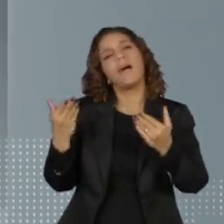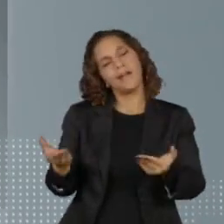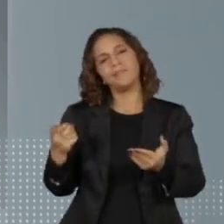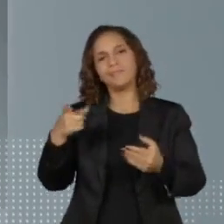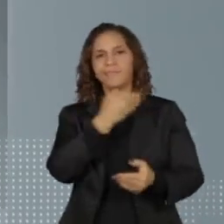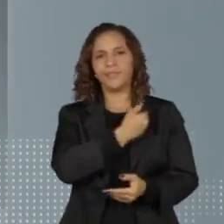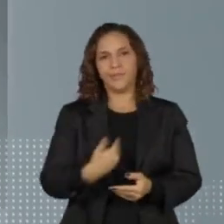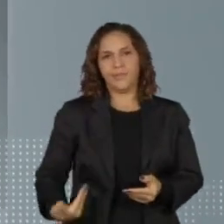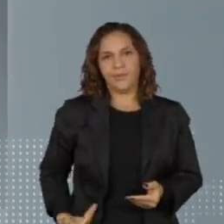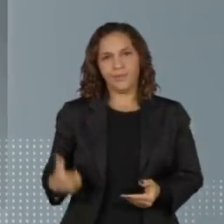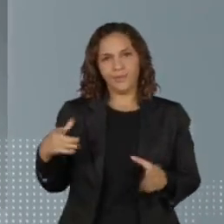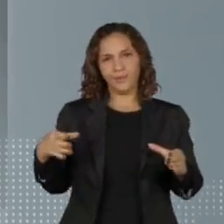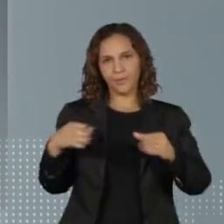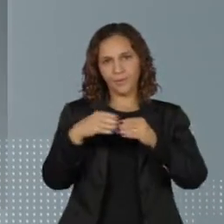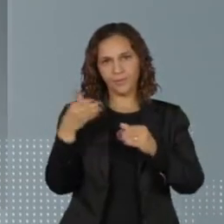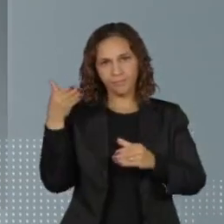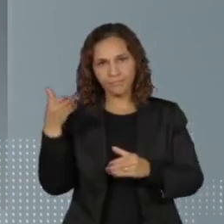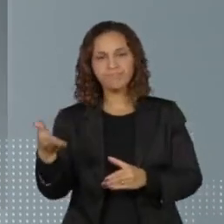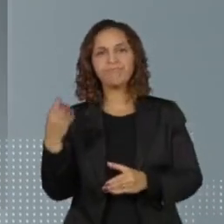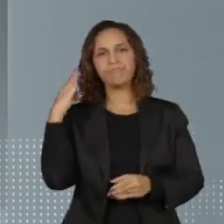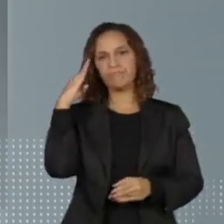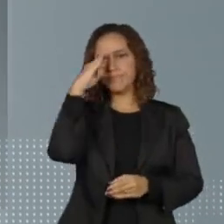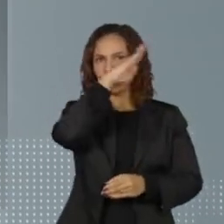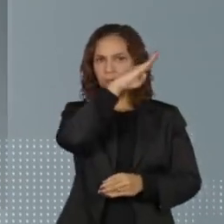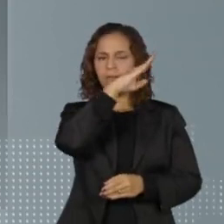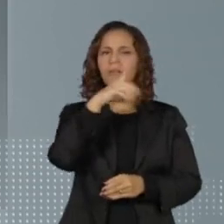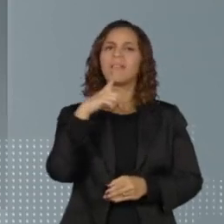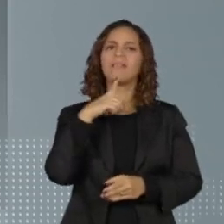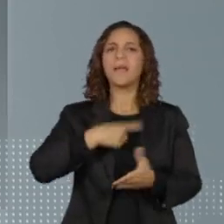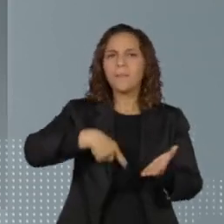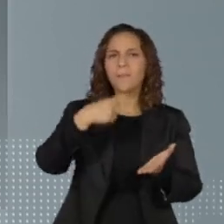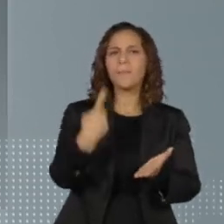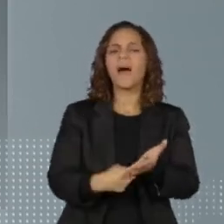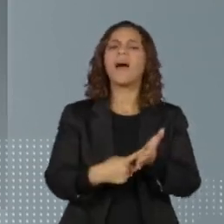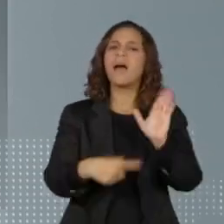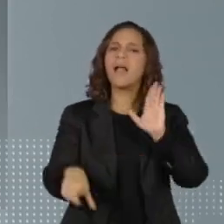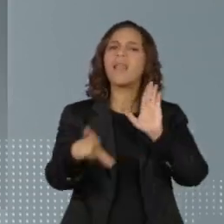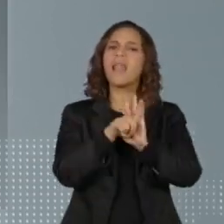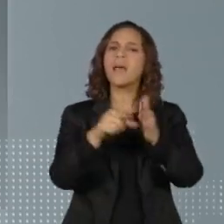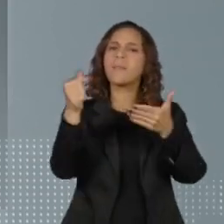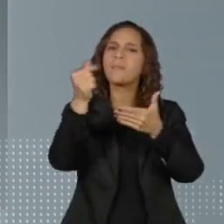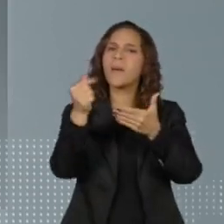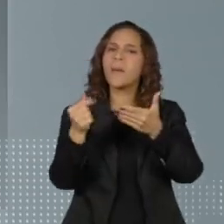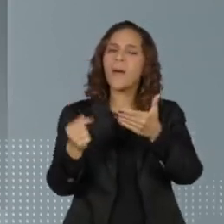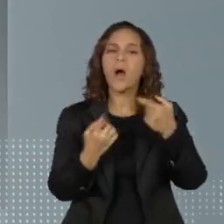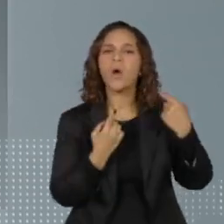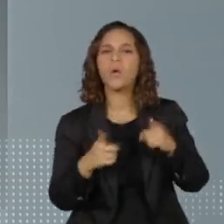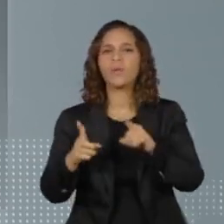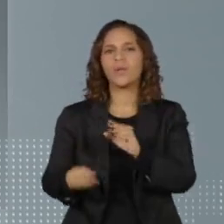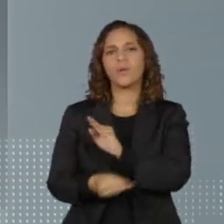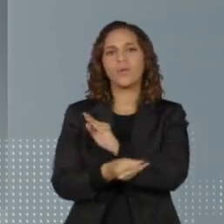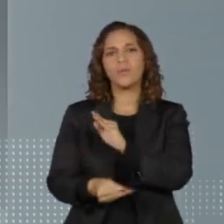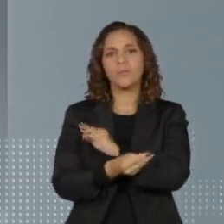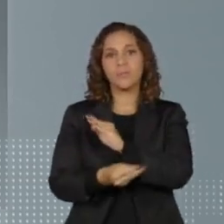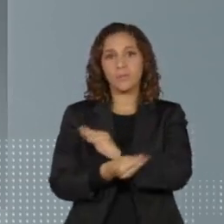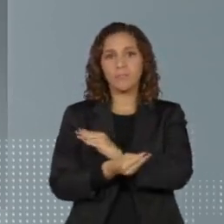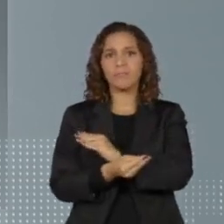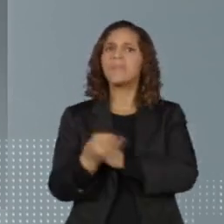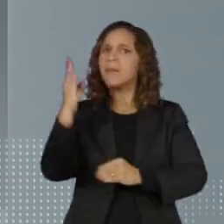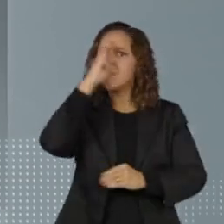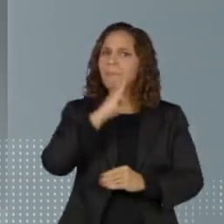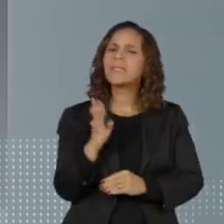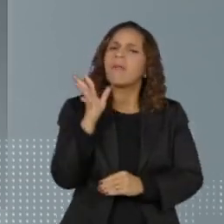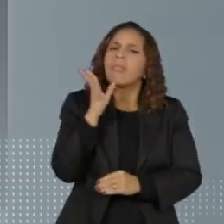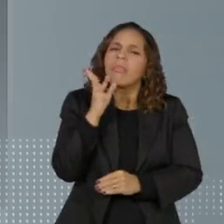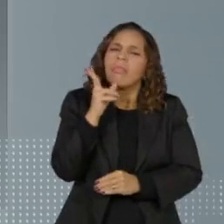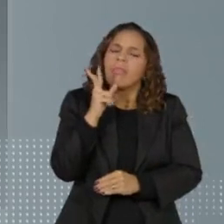desmanche promovido pelo governo bolsonaro sobre os Marcos legais e institucionais e corrupção que o Brasil levou décadas